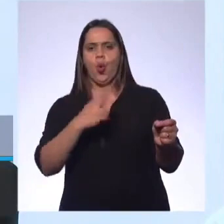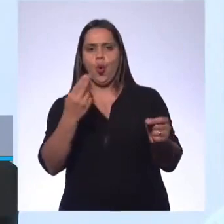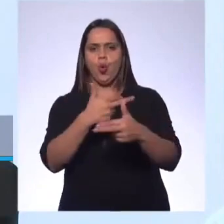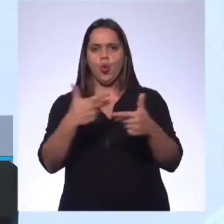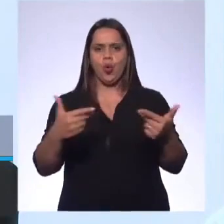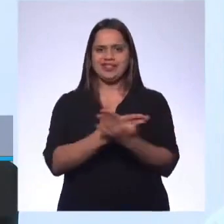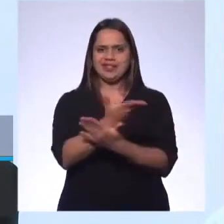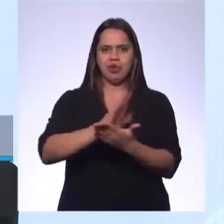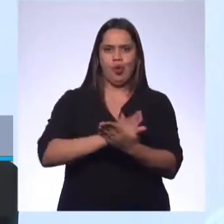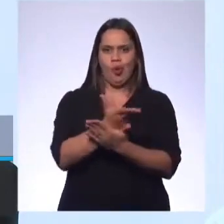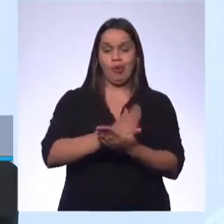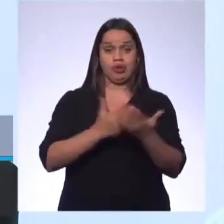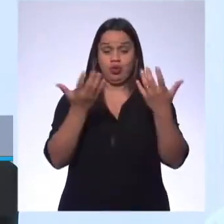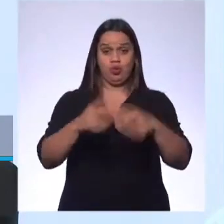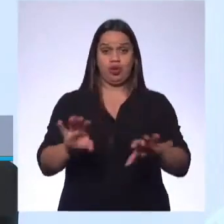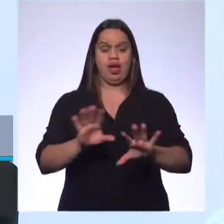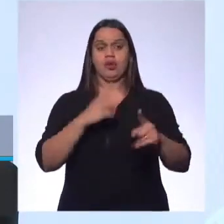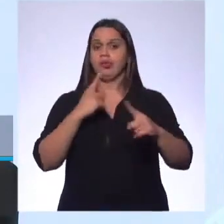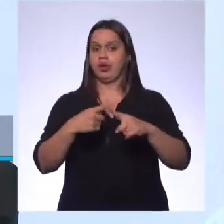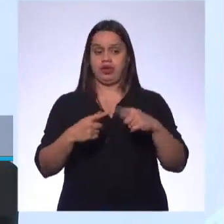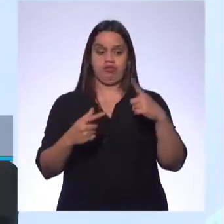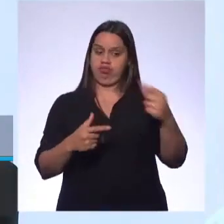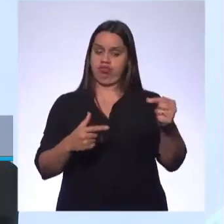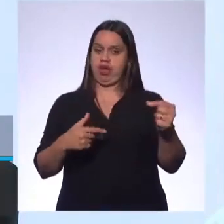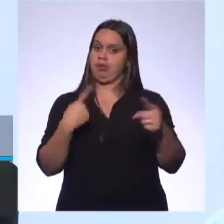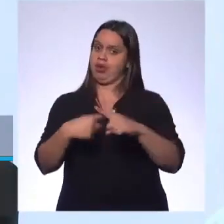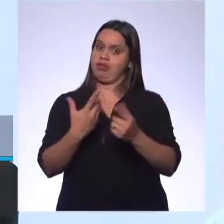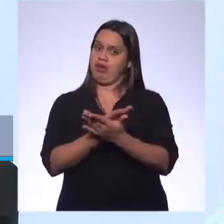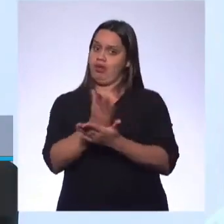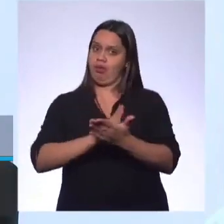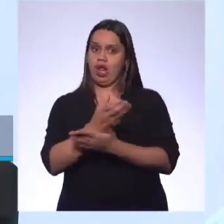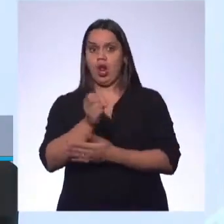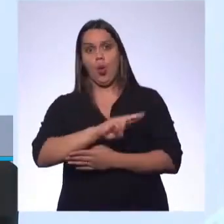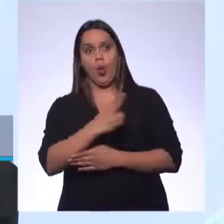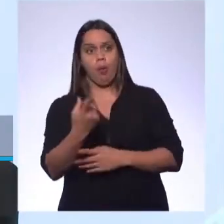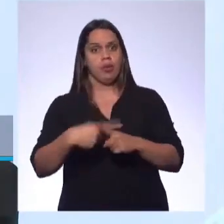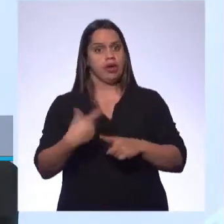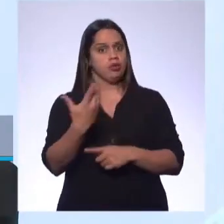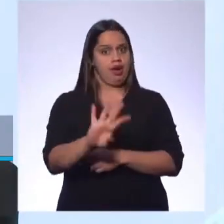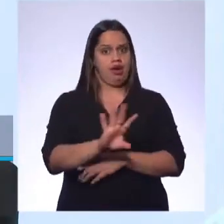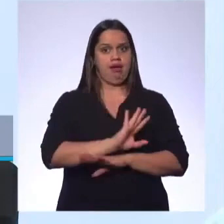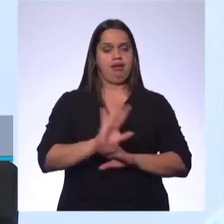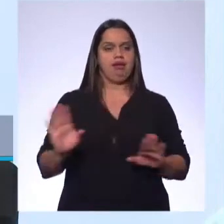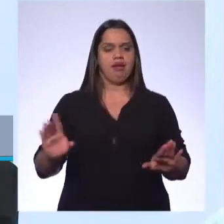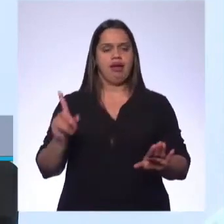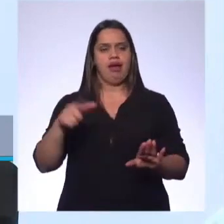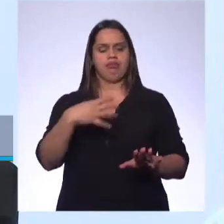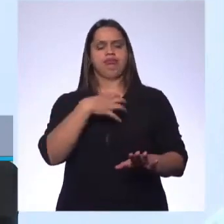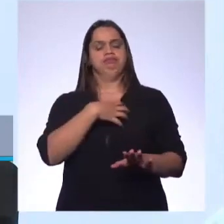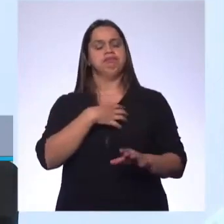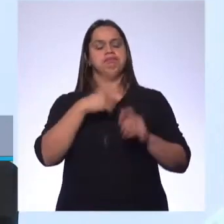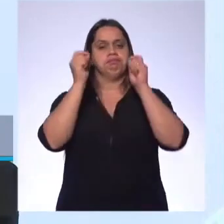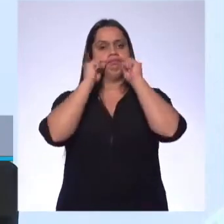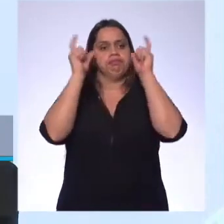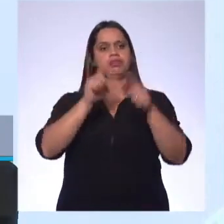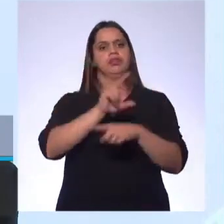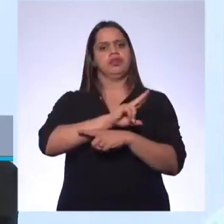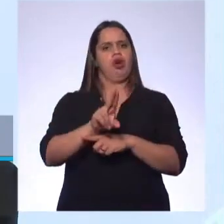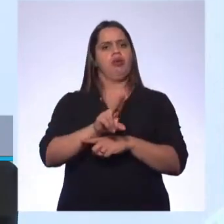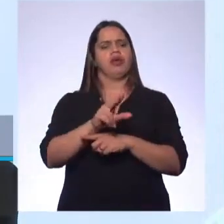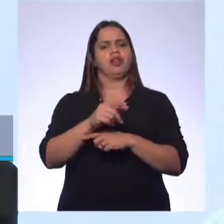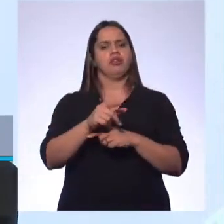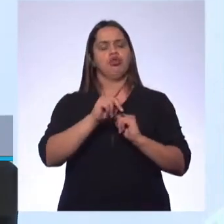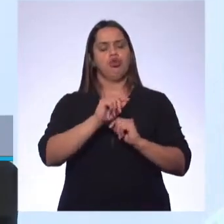não quero mais, que quando você foge é porque você está incomodado ou você não quer mais. Né, alguma coisa que causa isso. Interessante esse nome, fuga, que